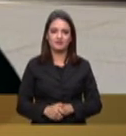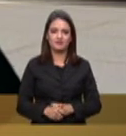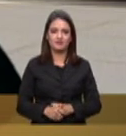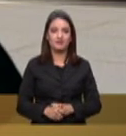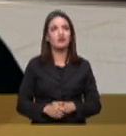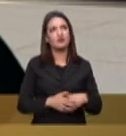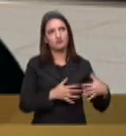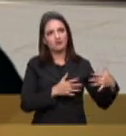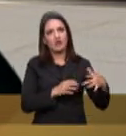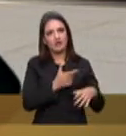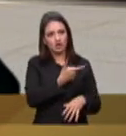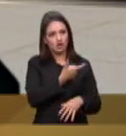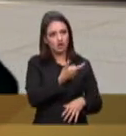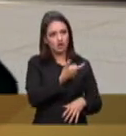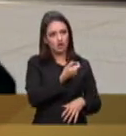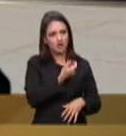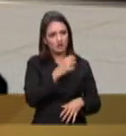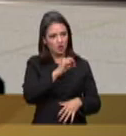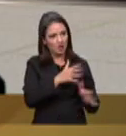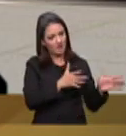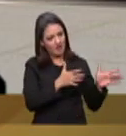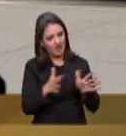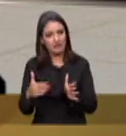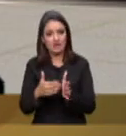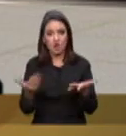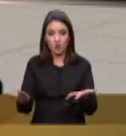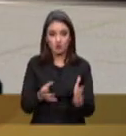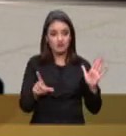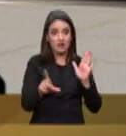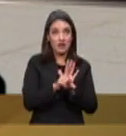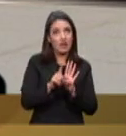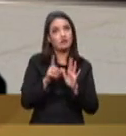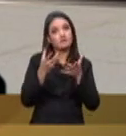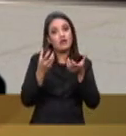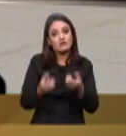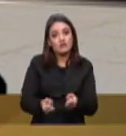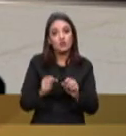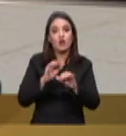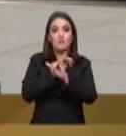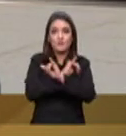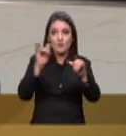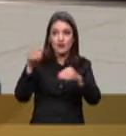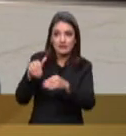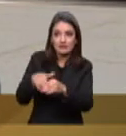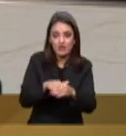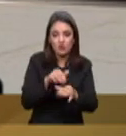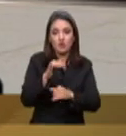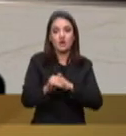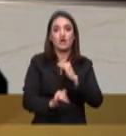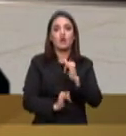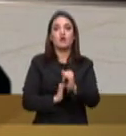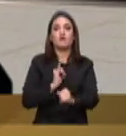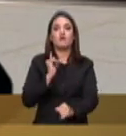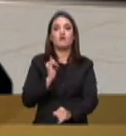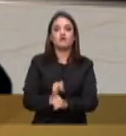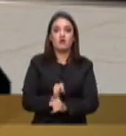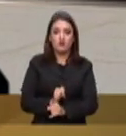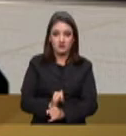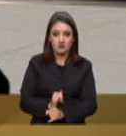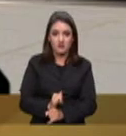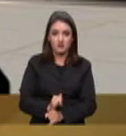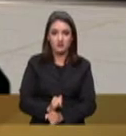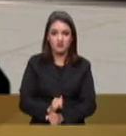desde o ano de 2009, a legislação eleitoral brasileira passou a admitir a realização de propaganda eleitoral na internet, proibindo